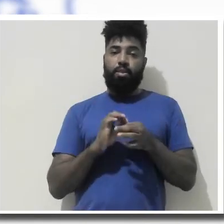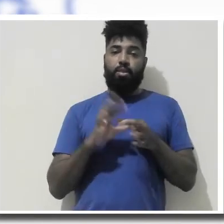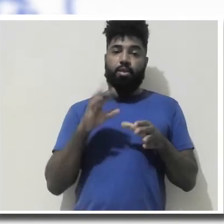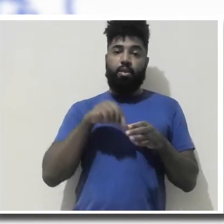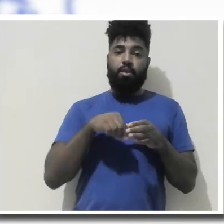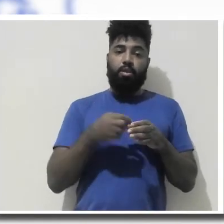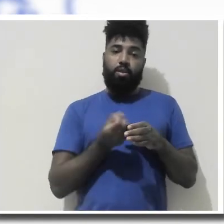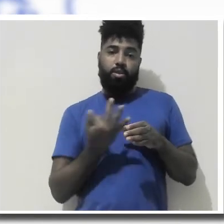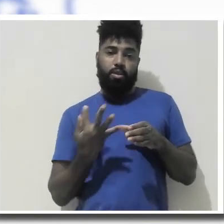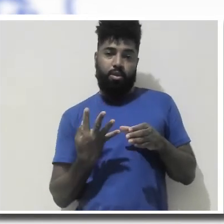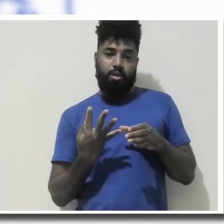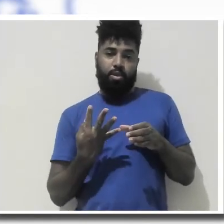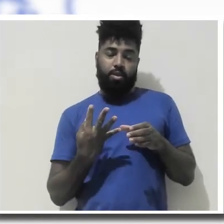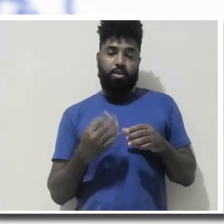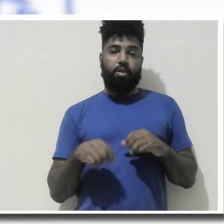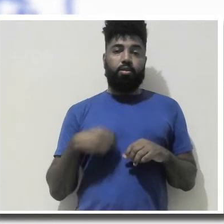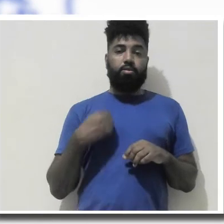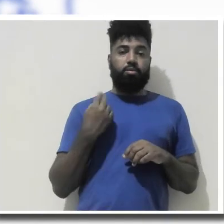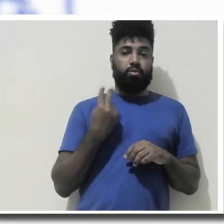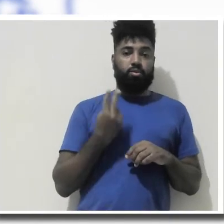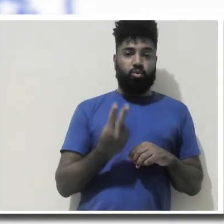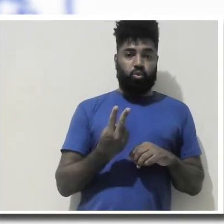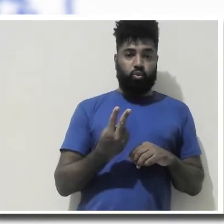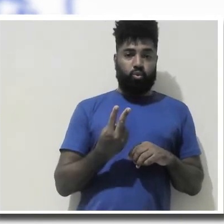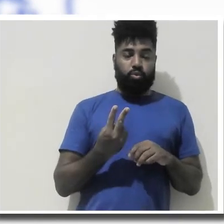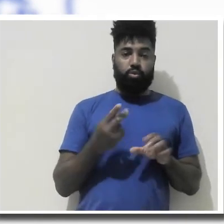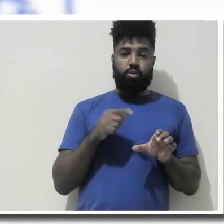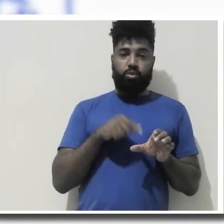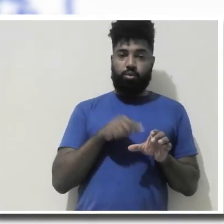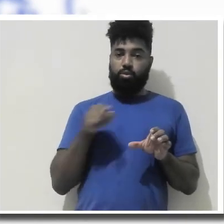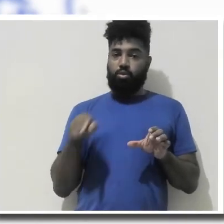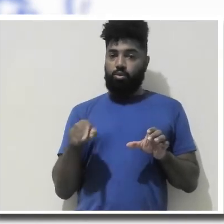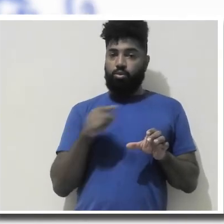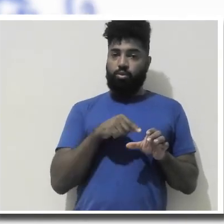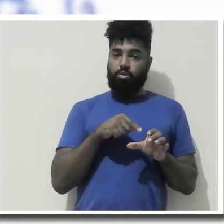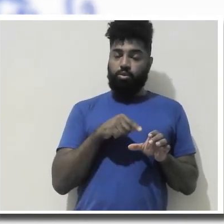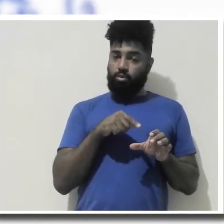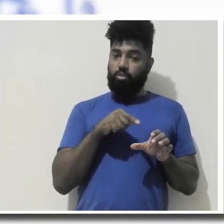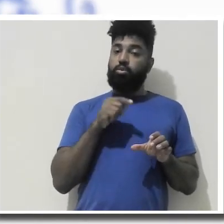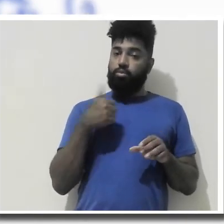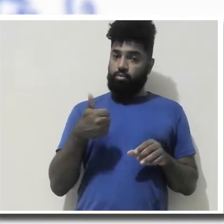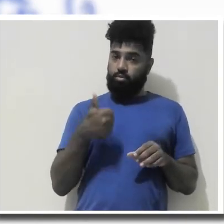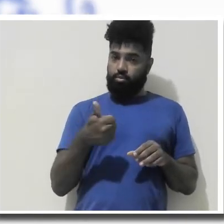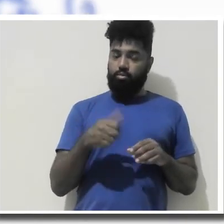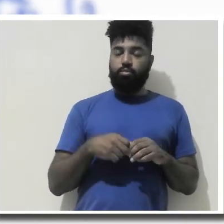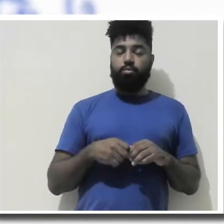B? O 2 está em pelo menos um dos dois? Sim.